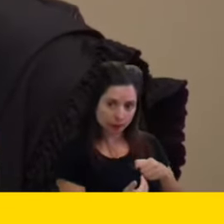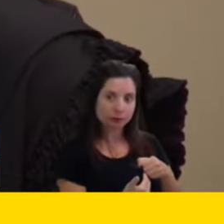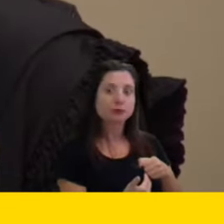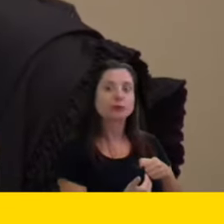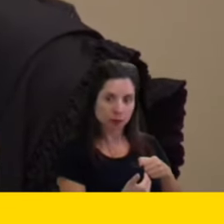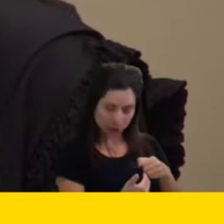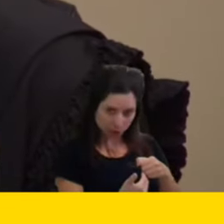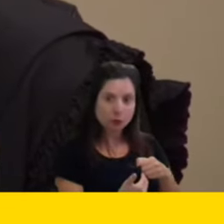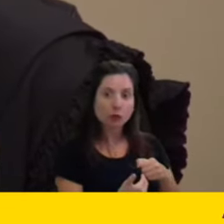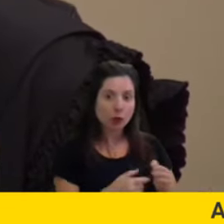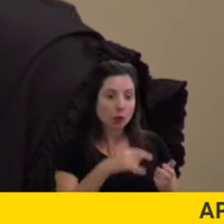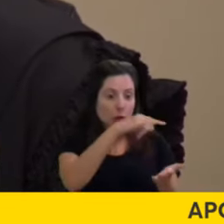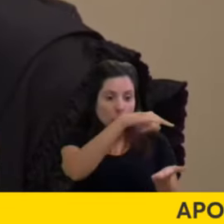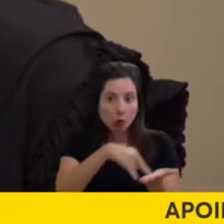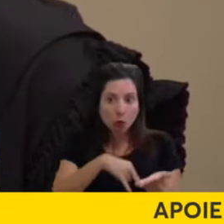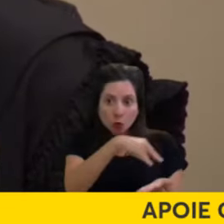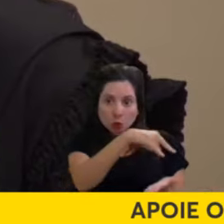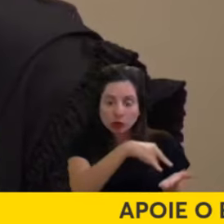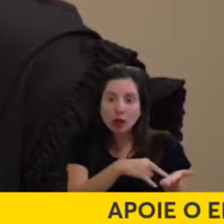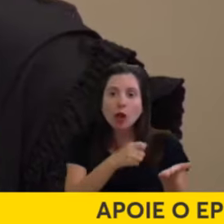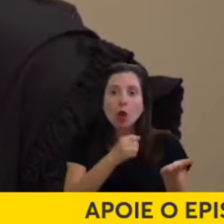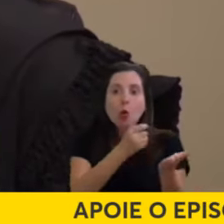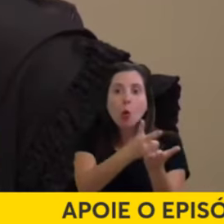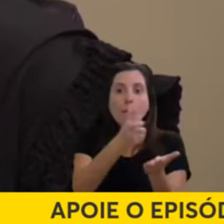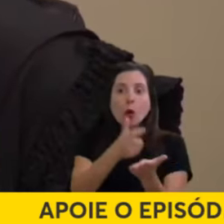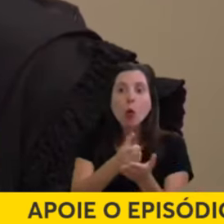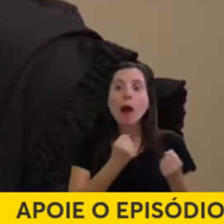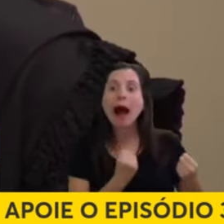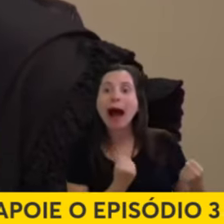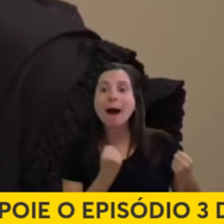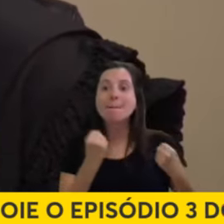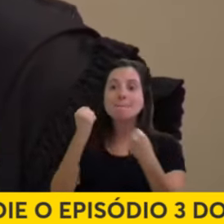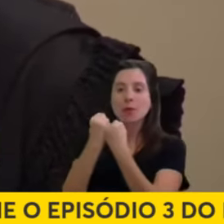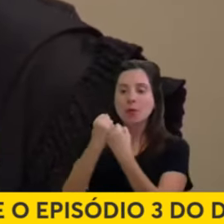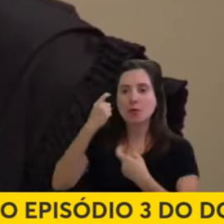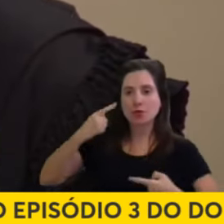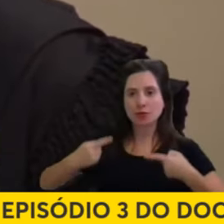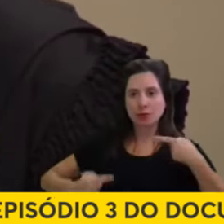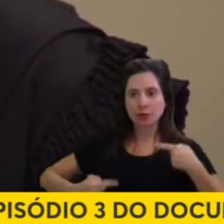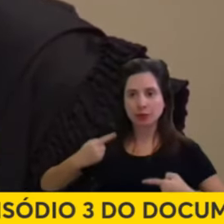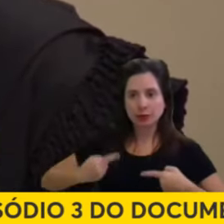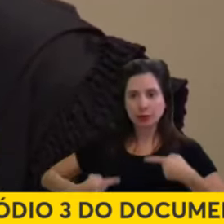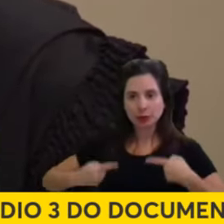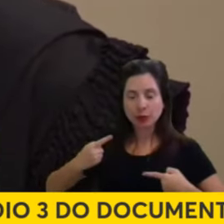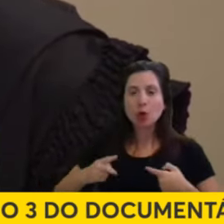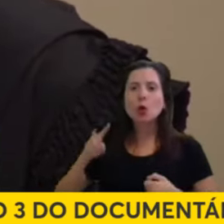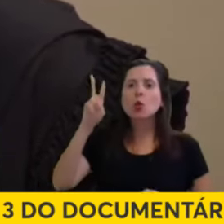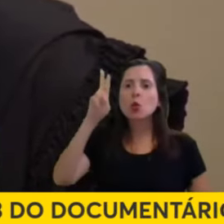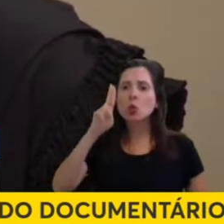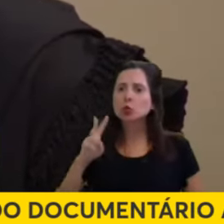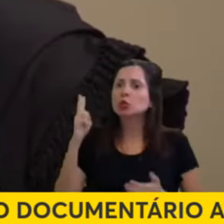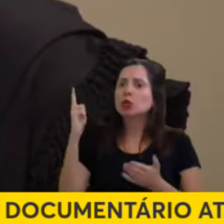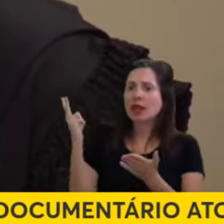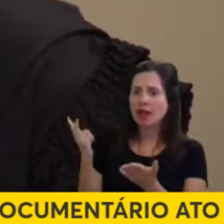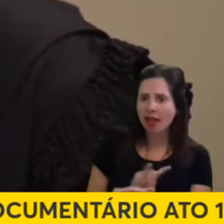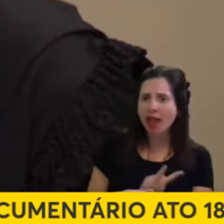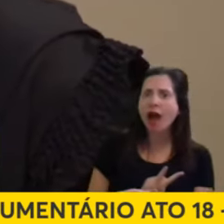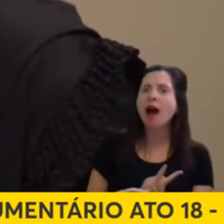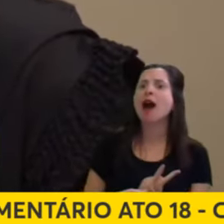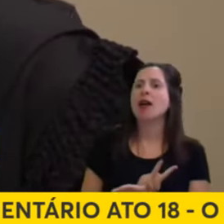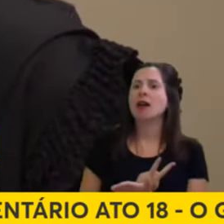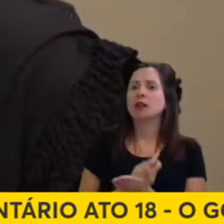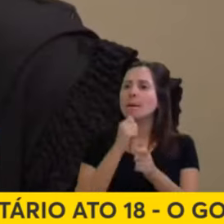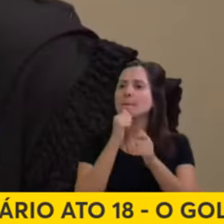simulação de contratos possível compra de apoio político para desistência de candidatura uso indevido dos meios de comunicação e